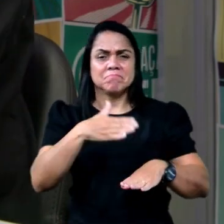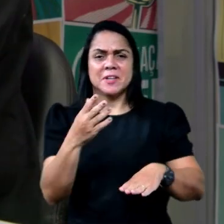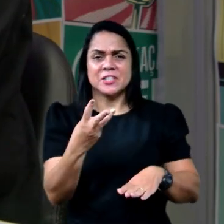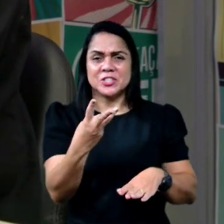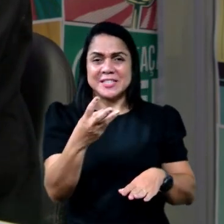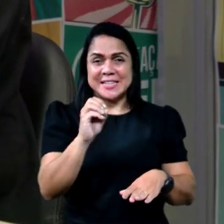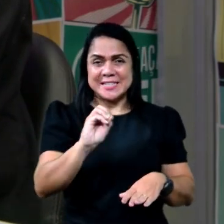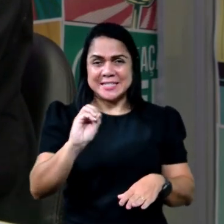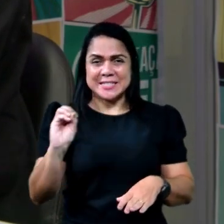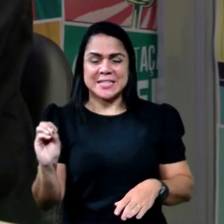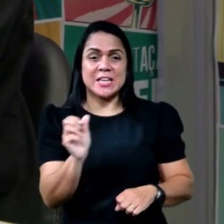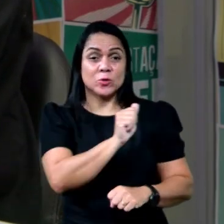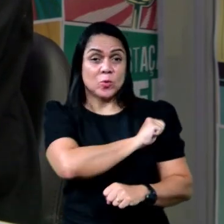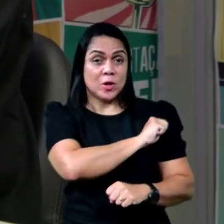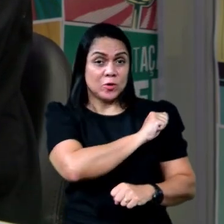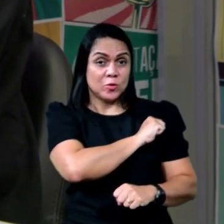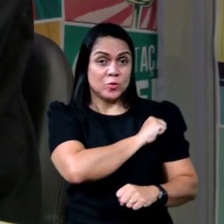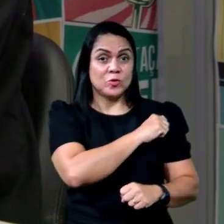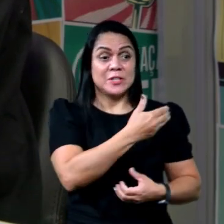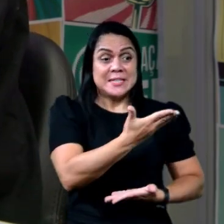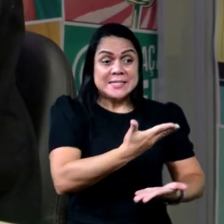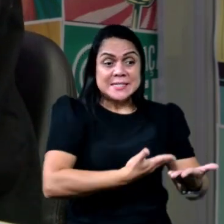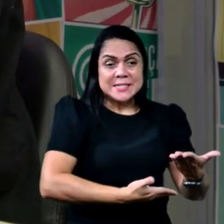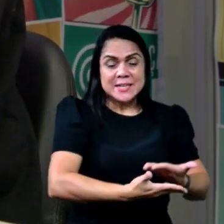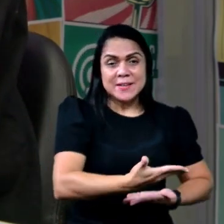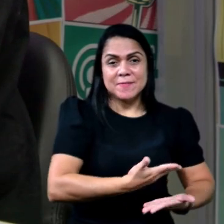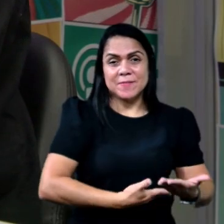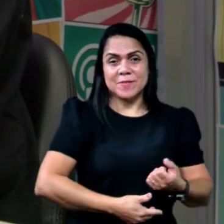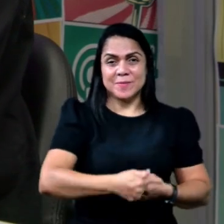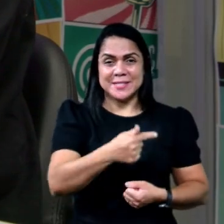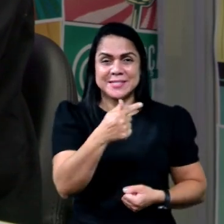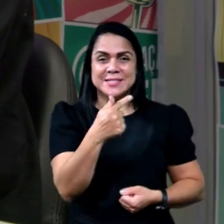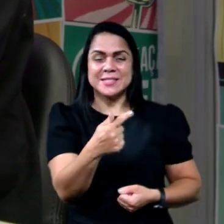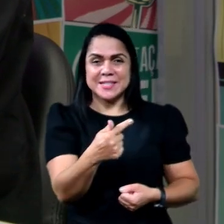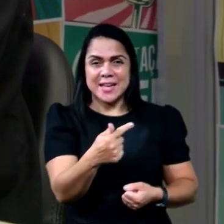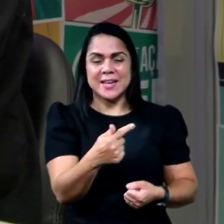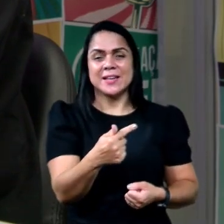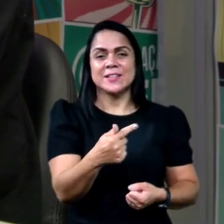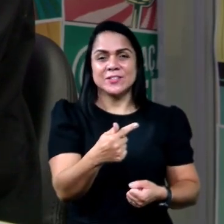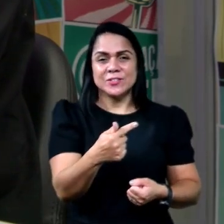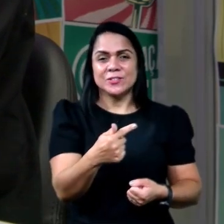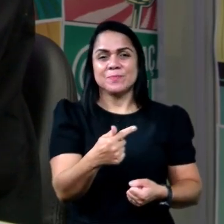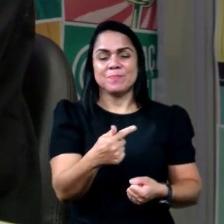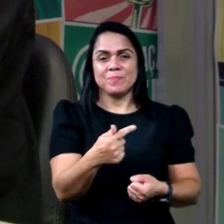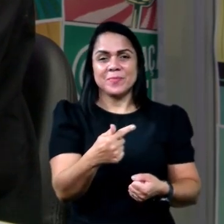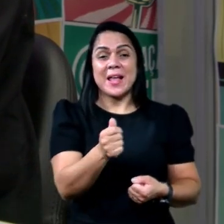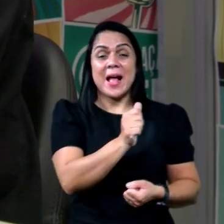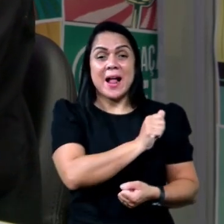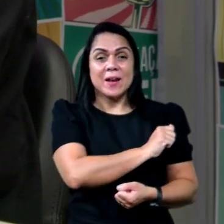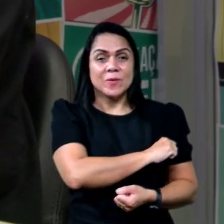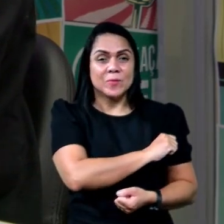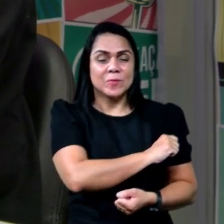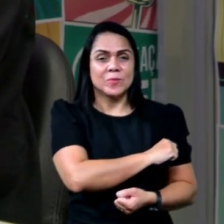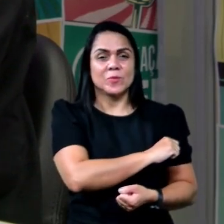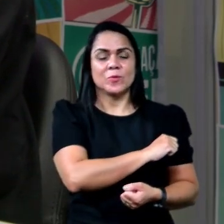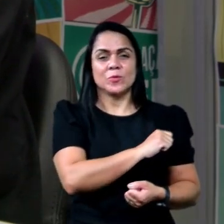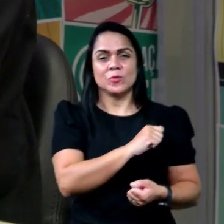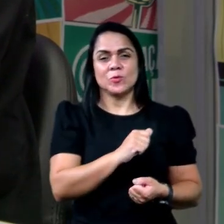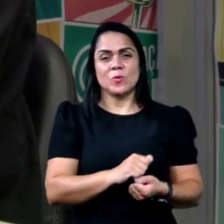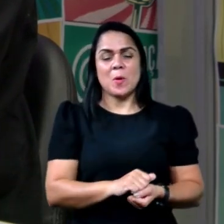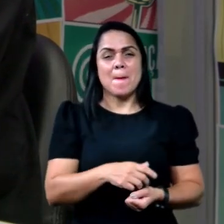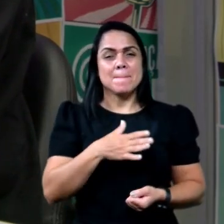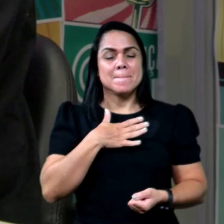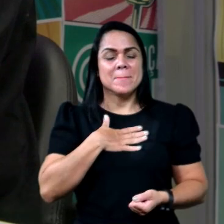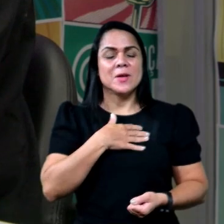a gente conseguiu servir 7 edições com a edição da melancia. Quem é meu aluno e foi meu monitor do projeto